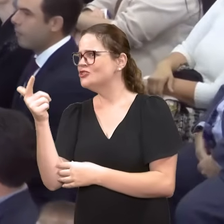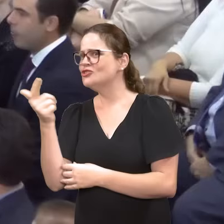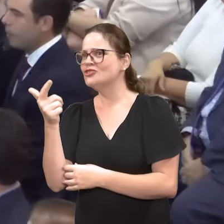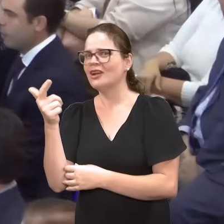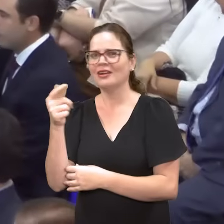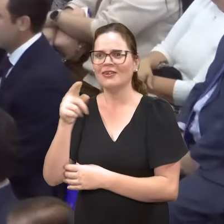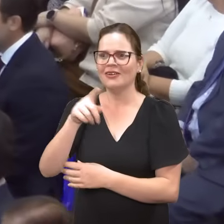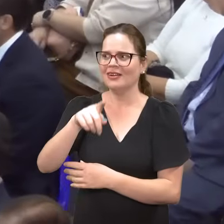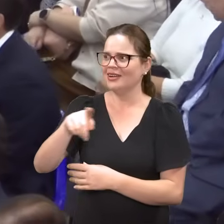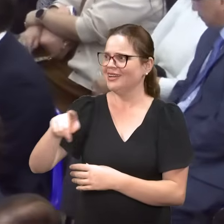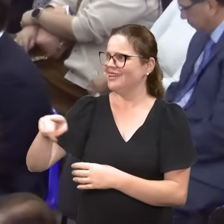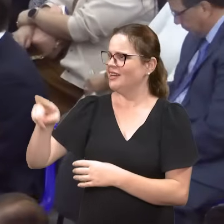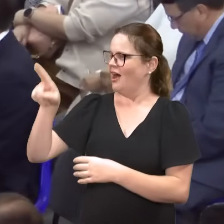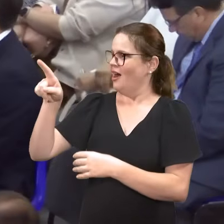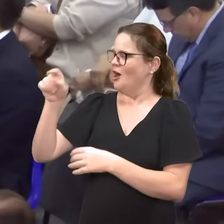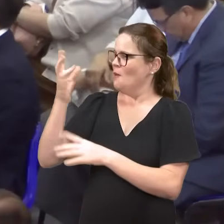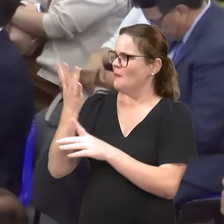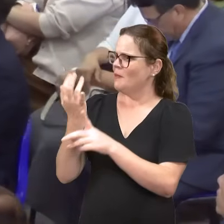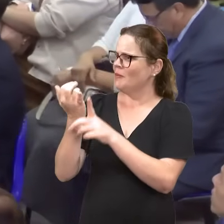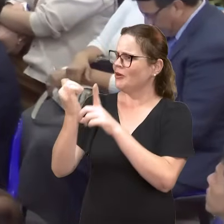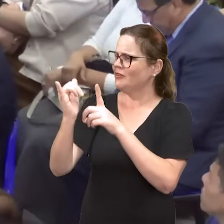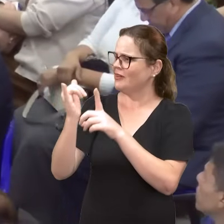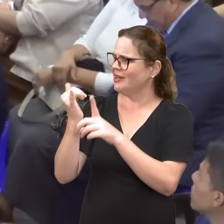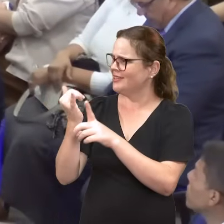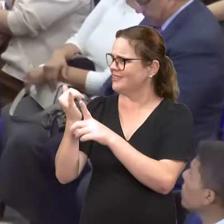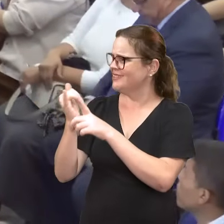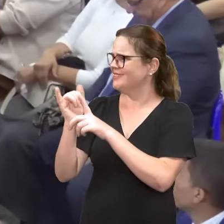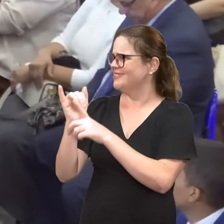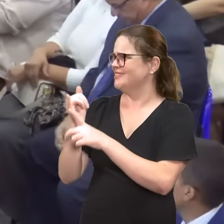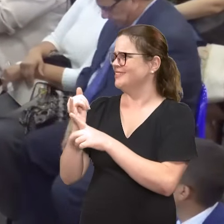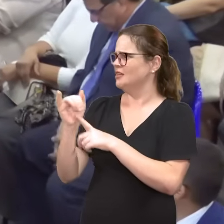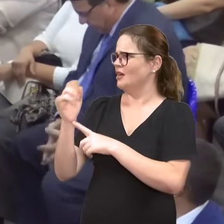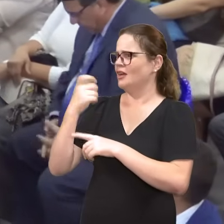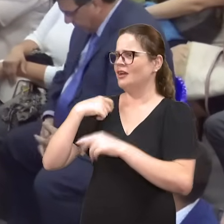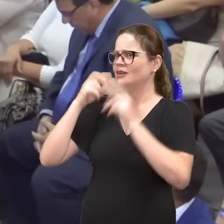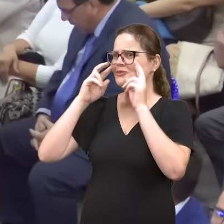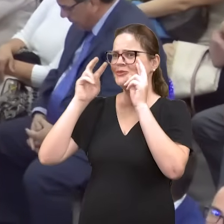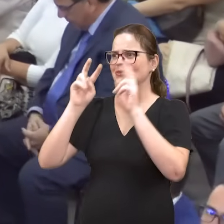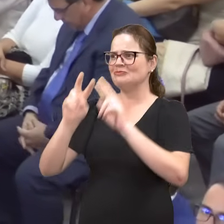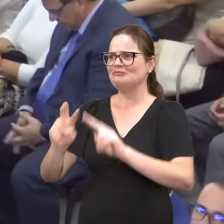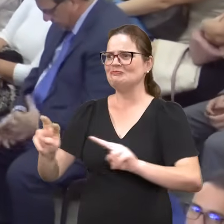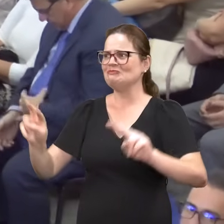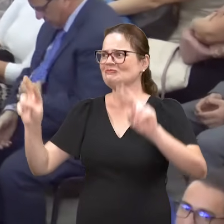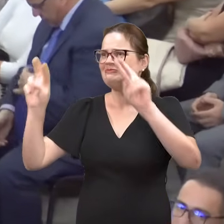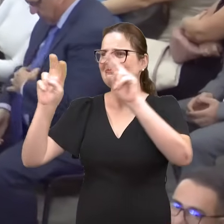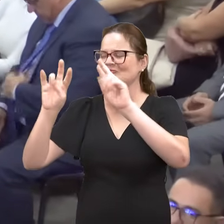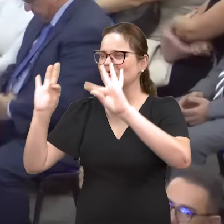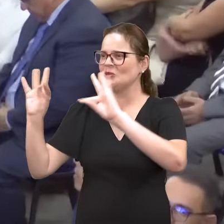Profetas